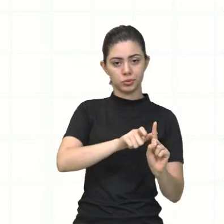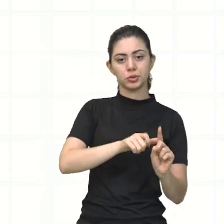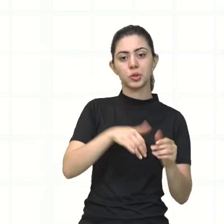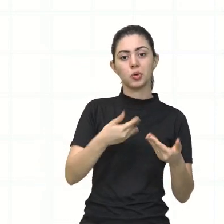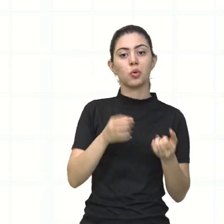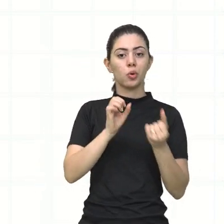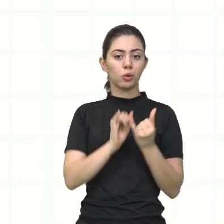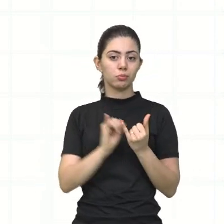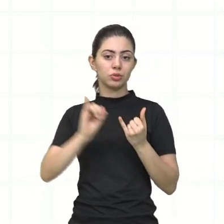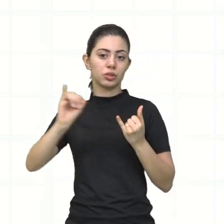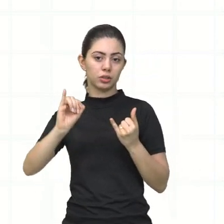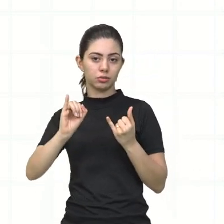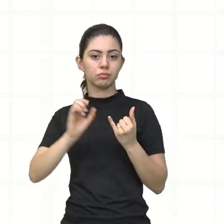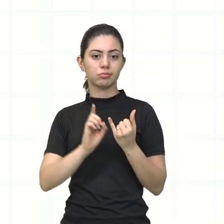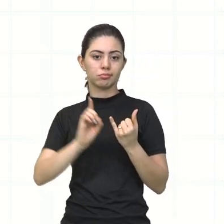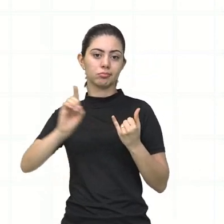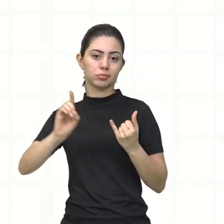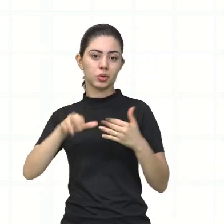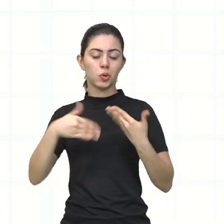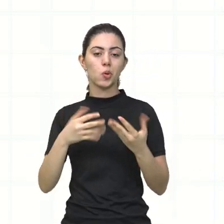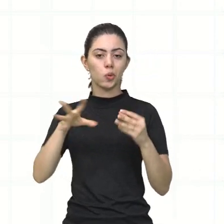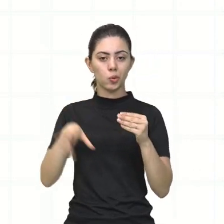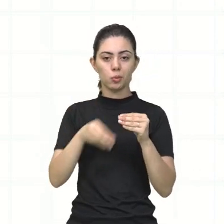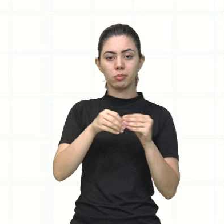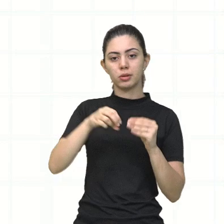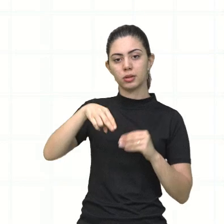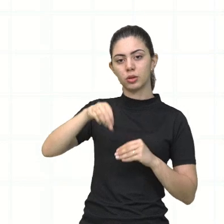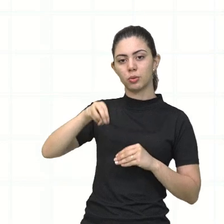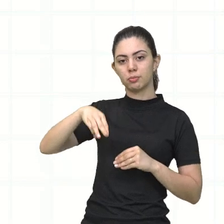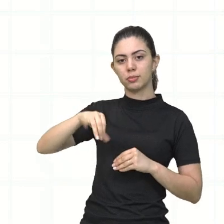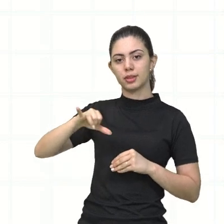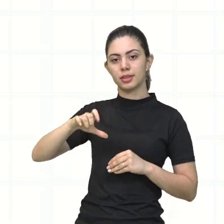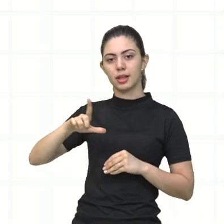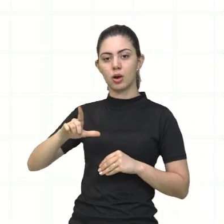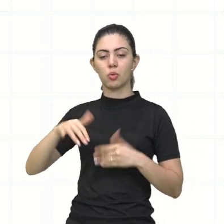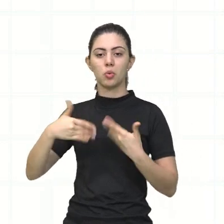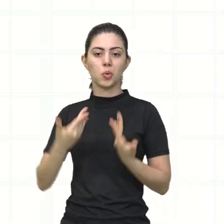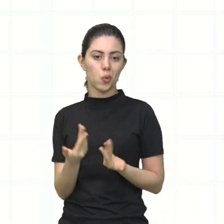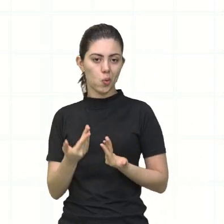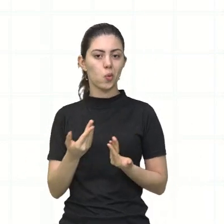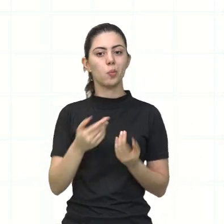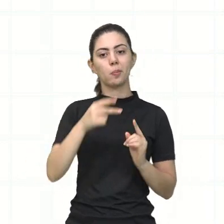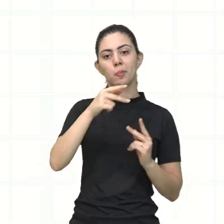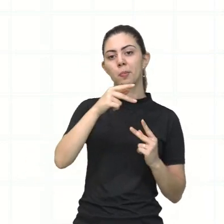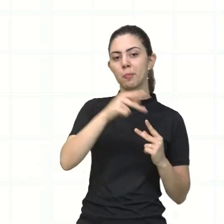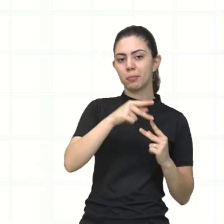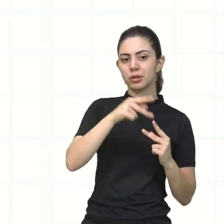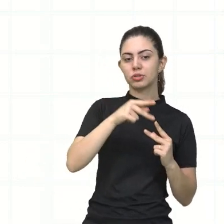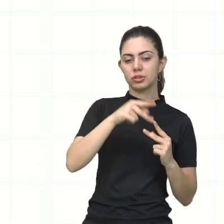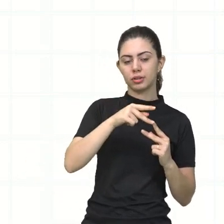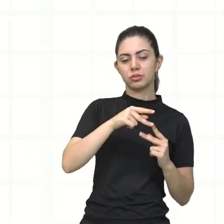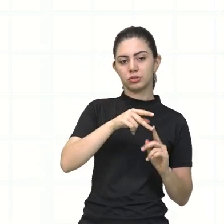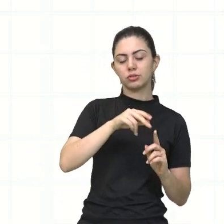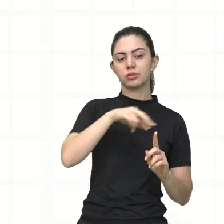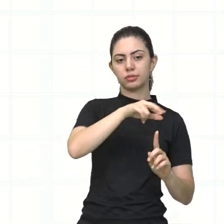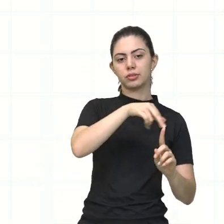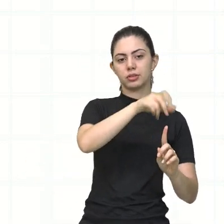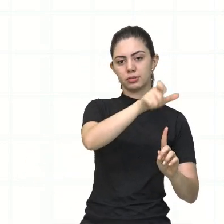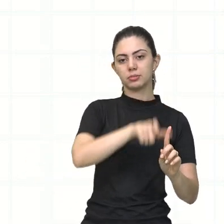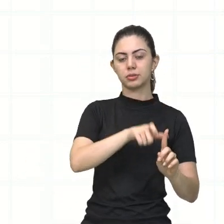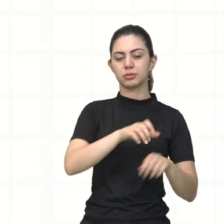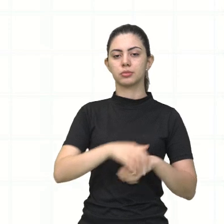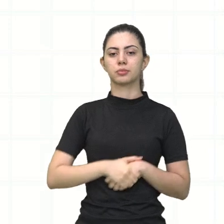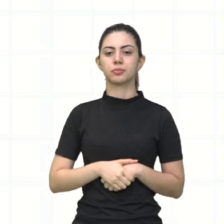direto, objeto indireto, complemento nominal ou predicativo do sujeito. Vocês vão entender aí que são esses termos que compõem a